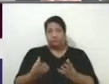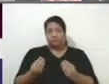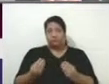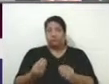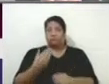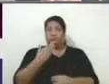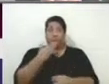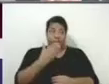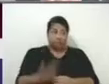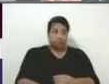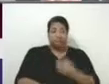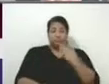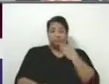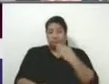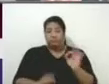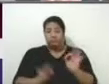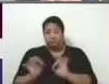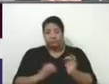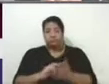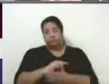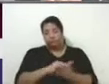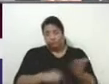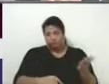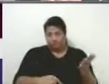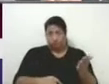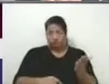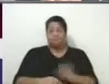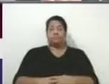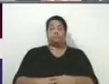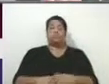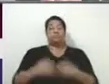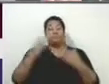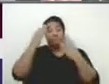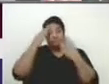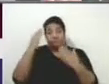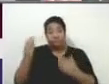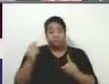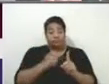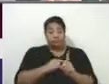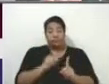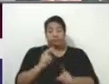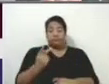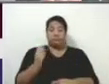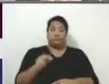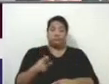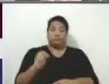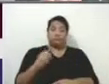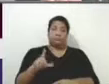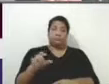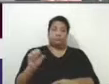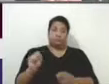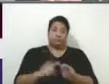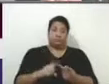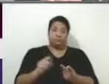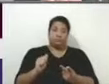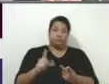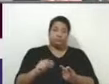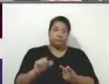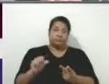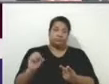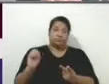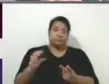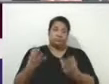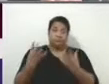Agradeço aqui publicamente a presença do Hércules e do doutor Alisson, que se dispuseram a atender